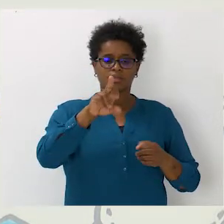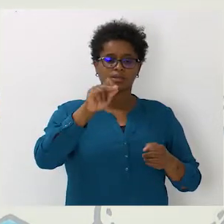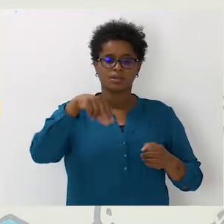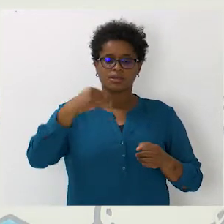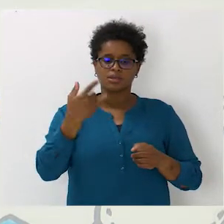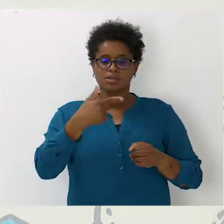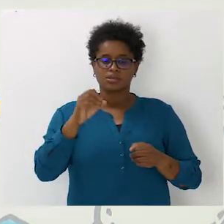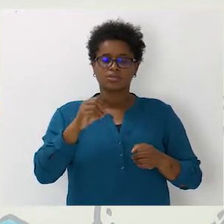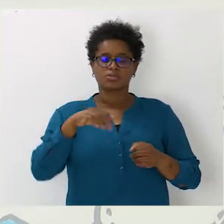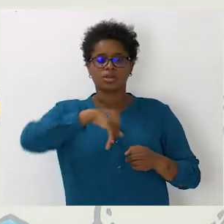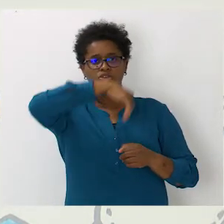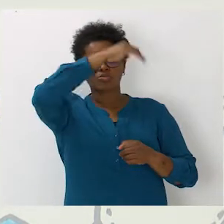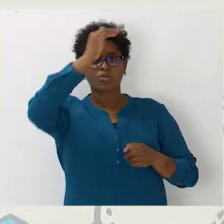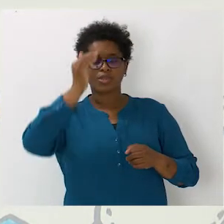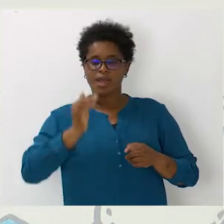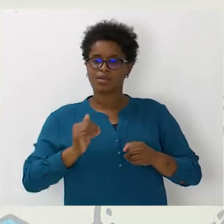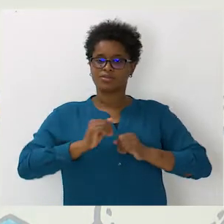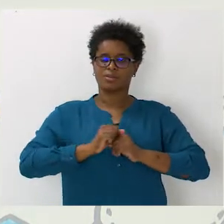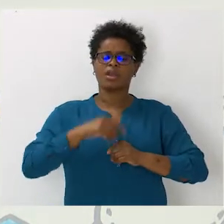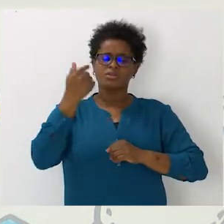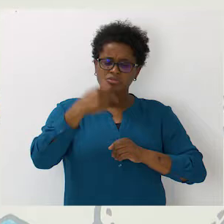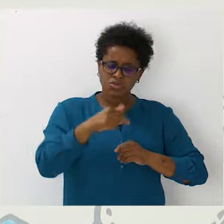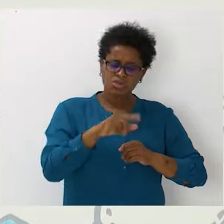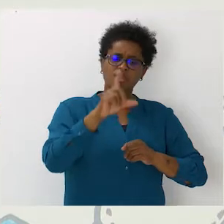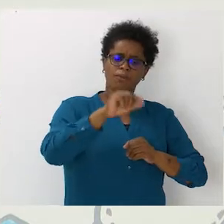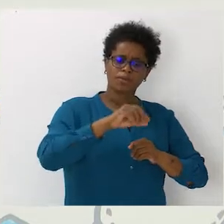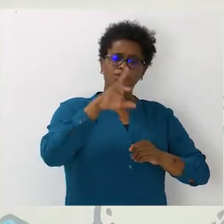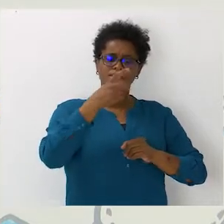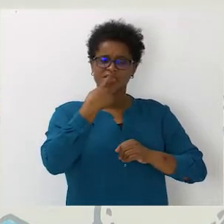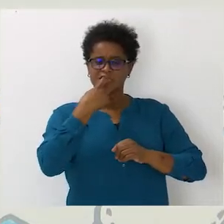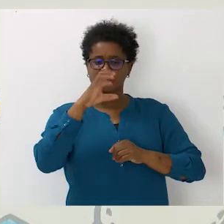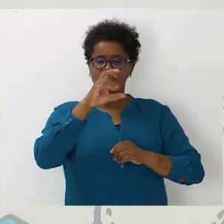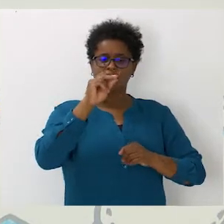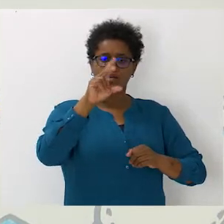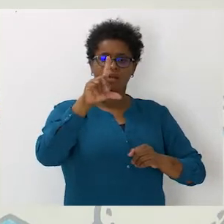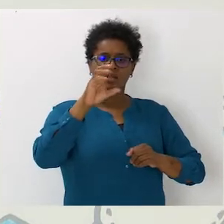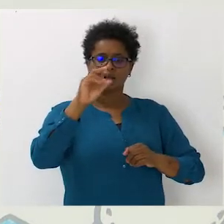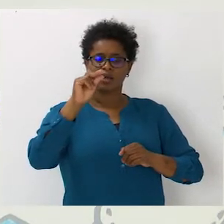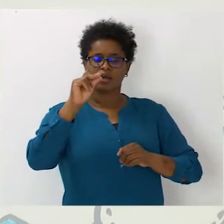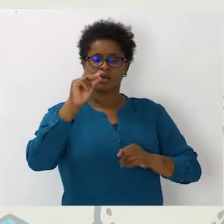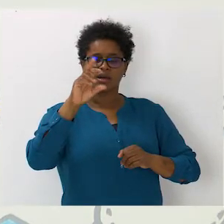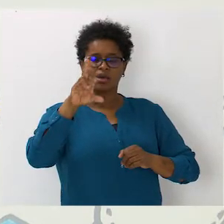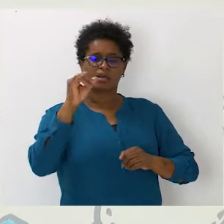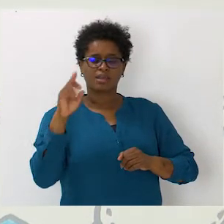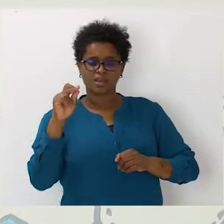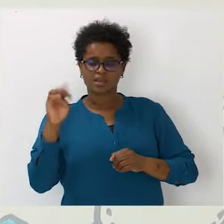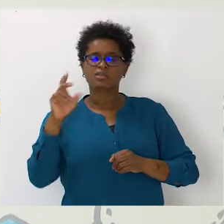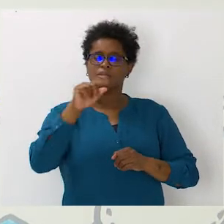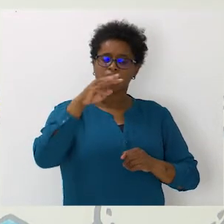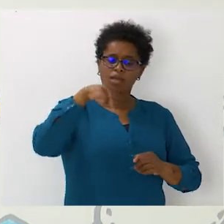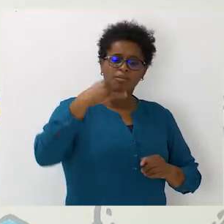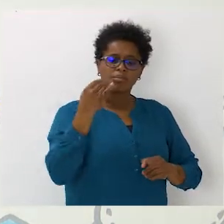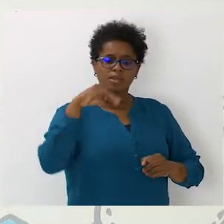granito nas montanhas, a existência também de rochas calcárias e